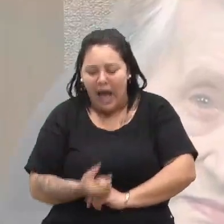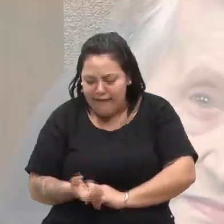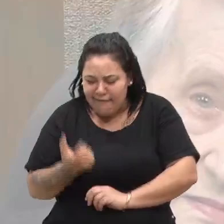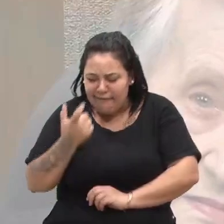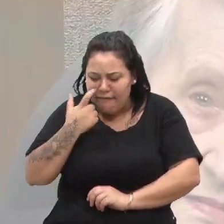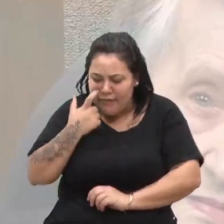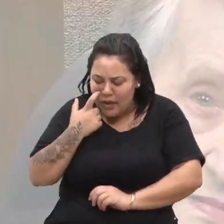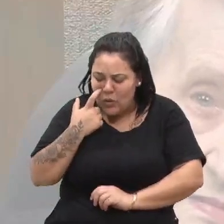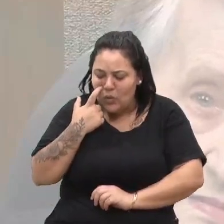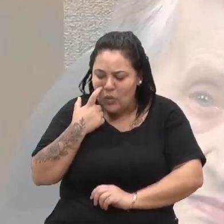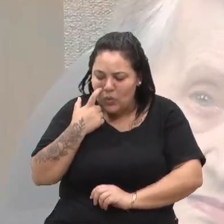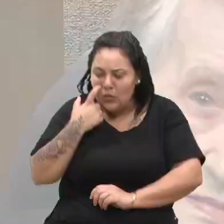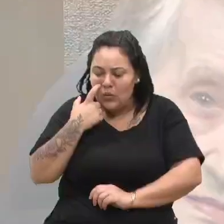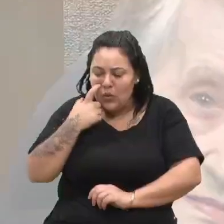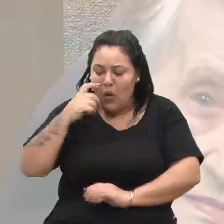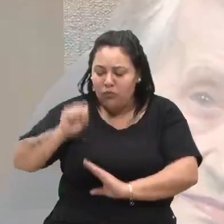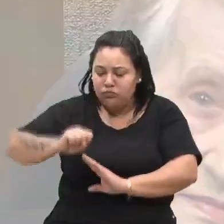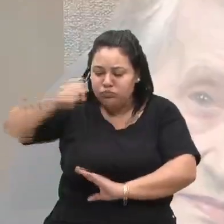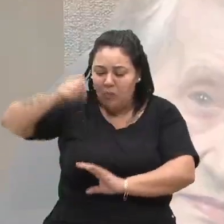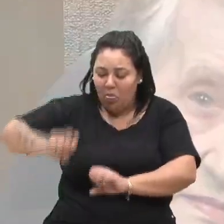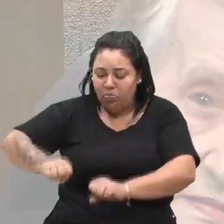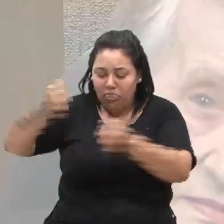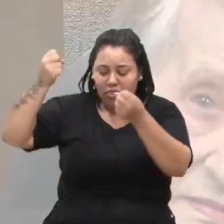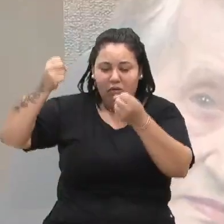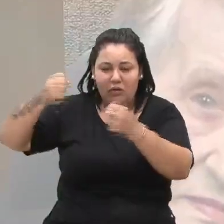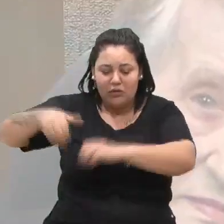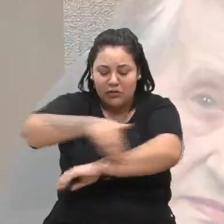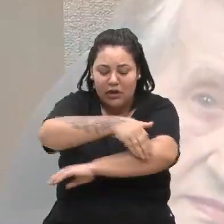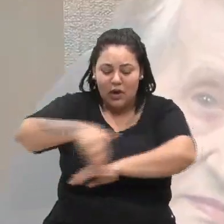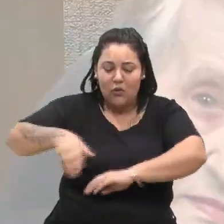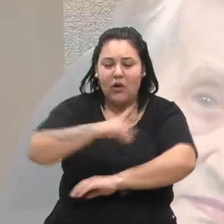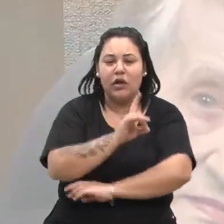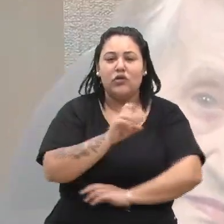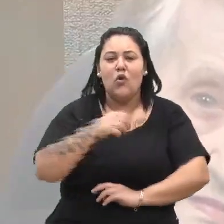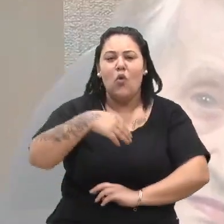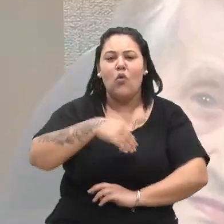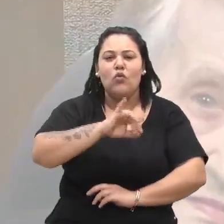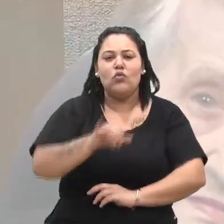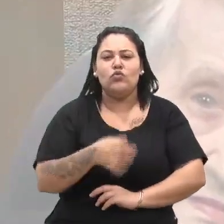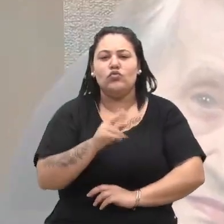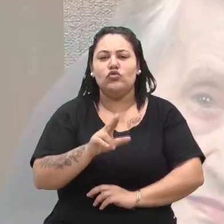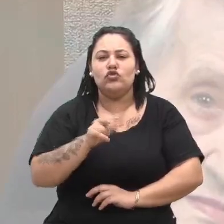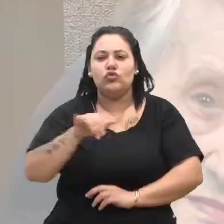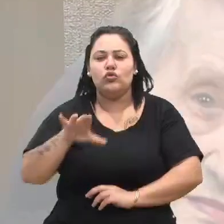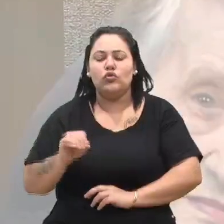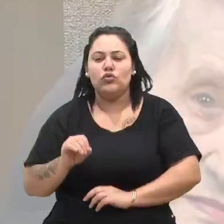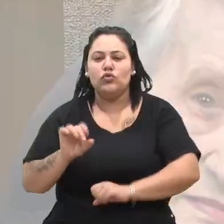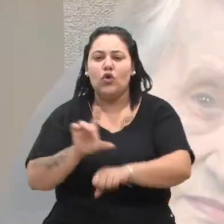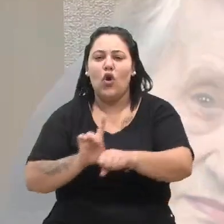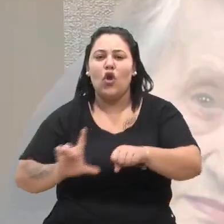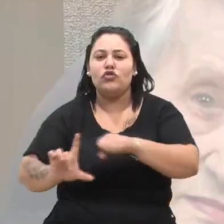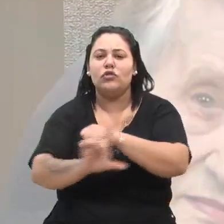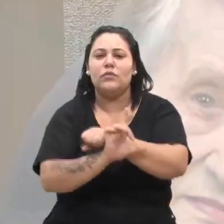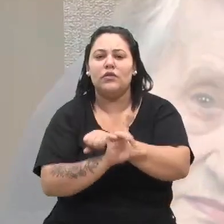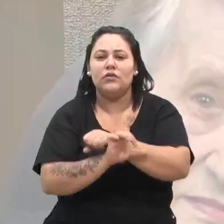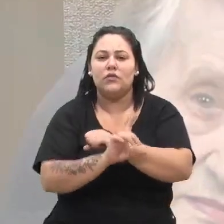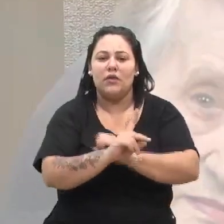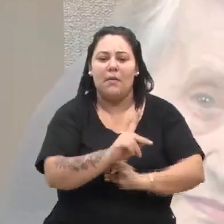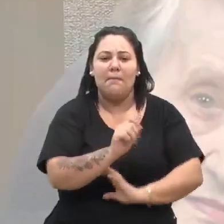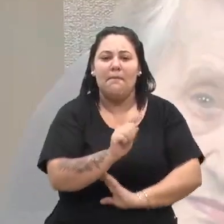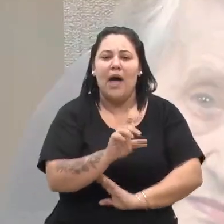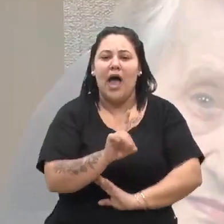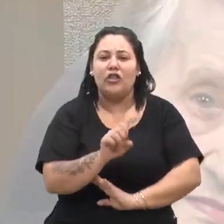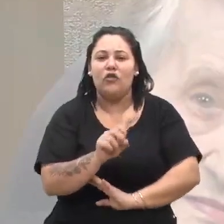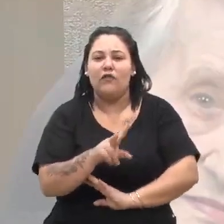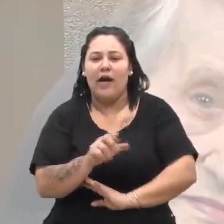vandalismo contra contêineres de lixo na rua Dom Júlio, no loteamento Padova.